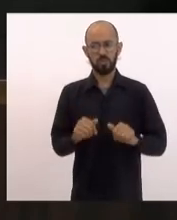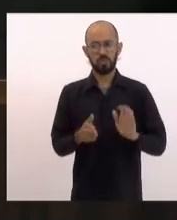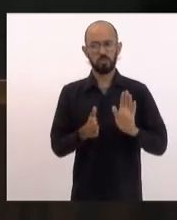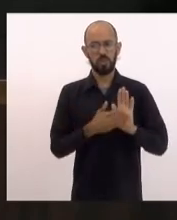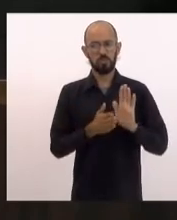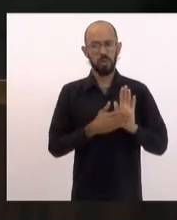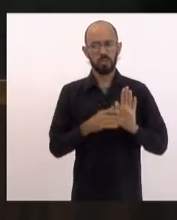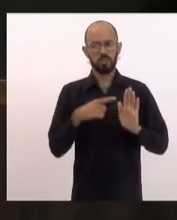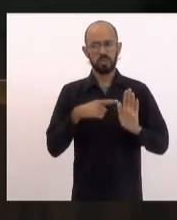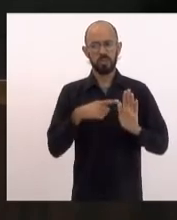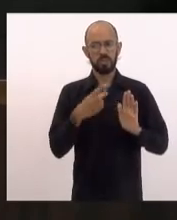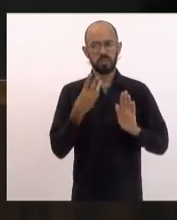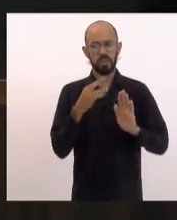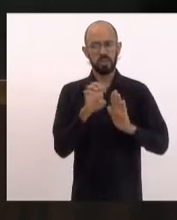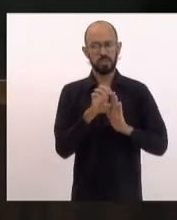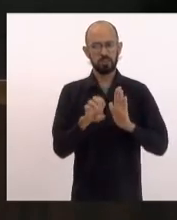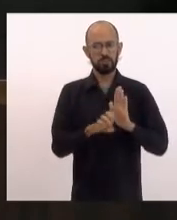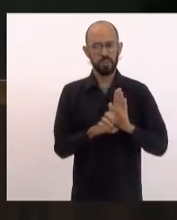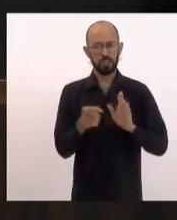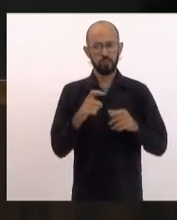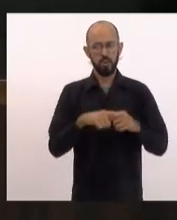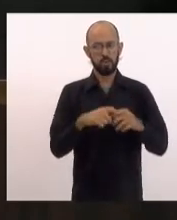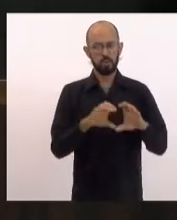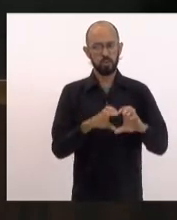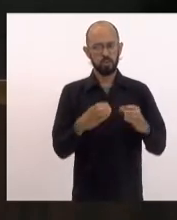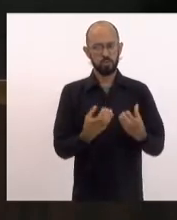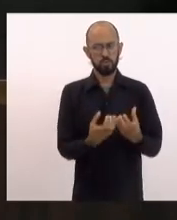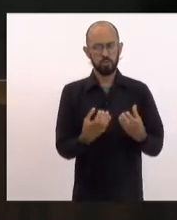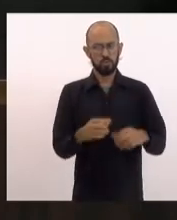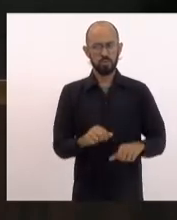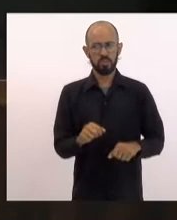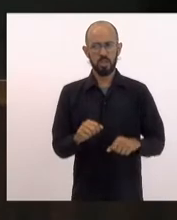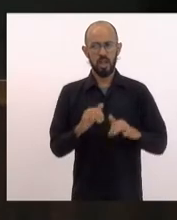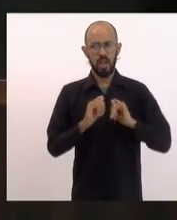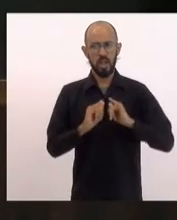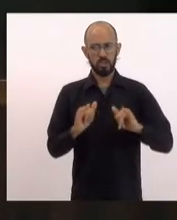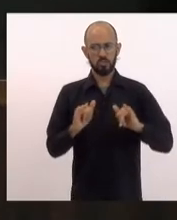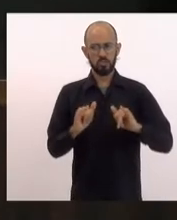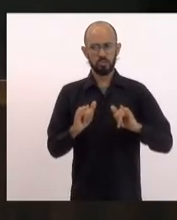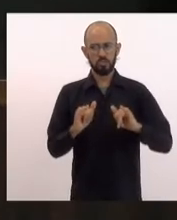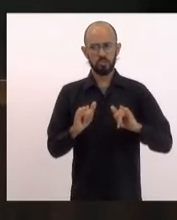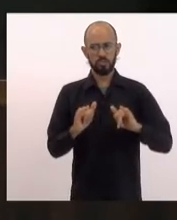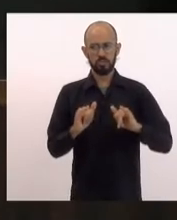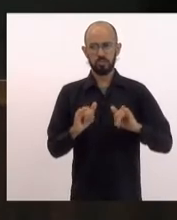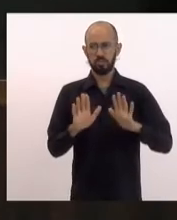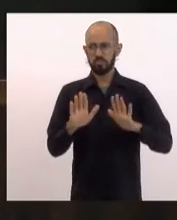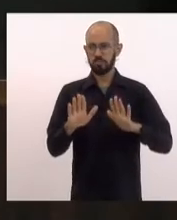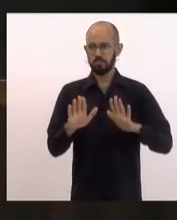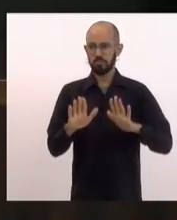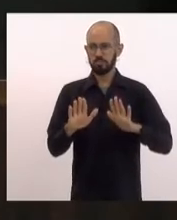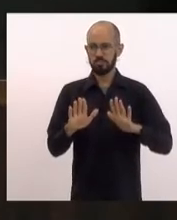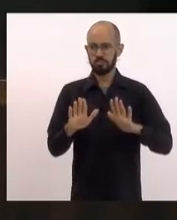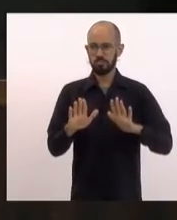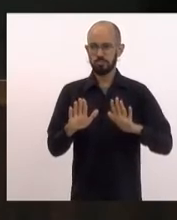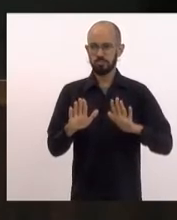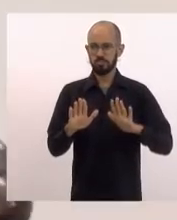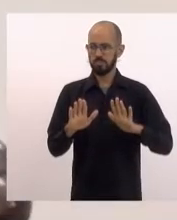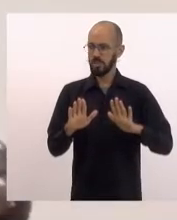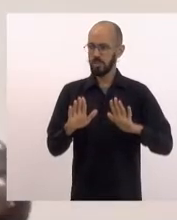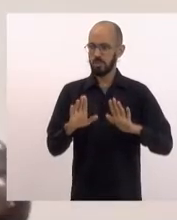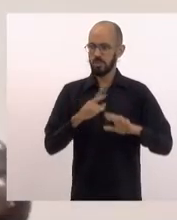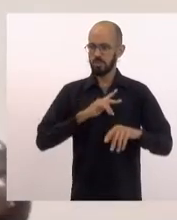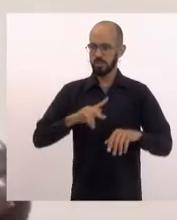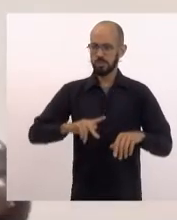proposta recebeu 3 emendas e retorna às comissões. Anuncio, em segunda discussão... Presidente, só